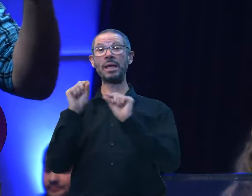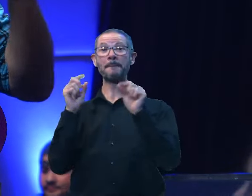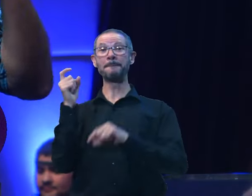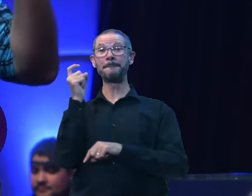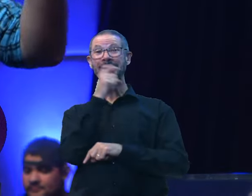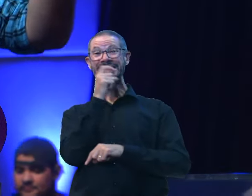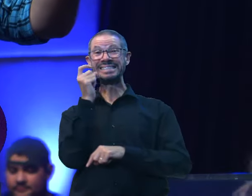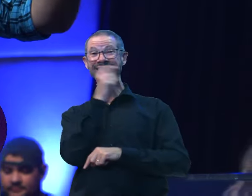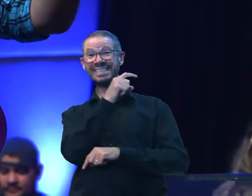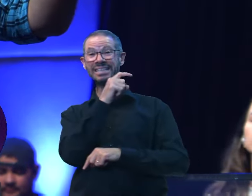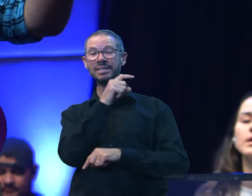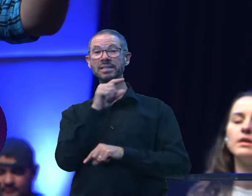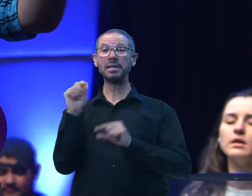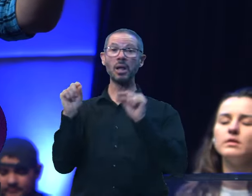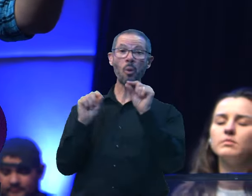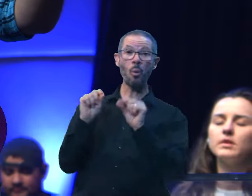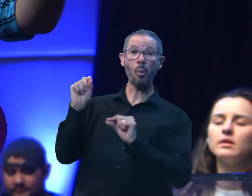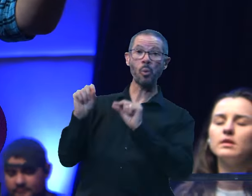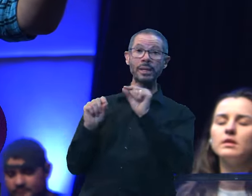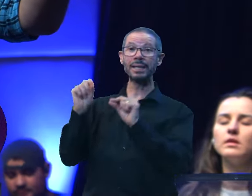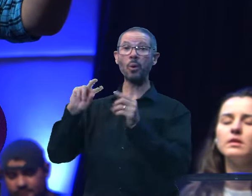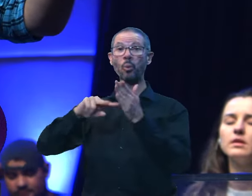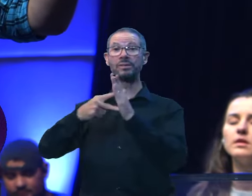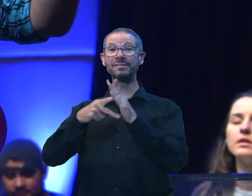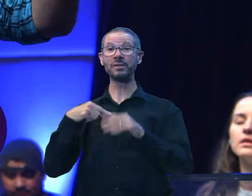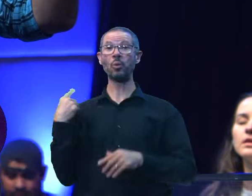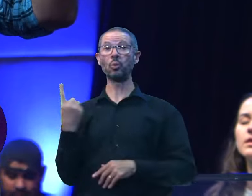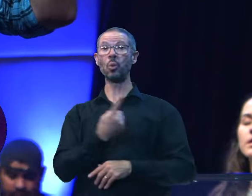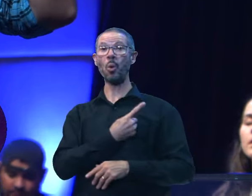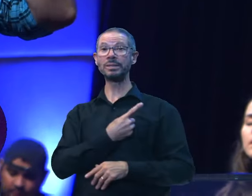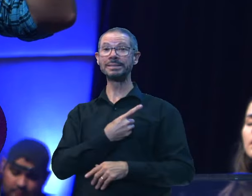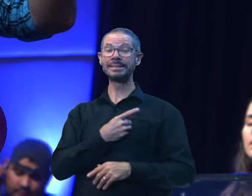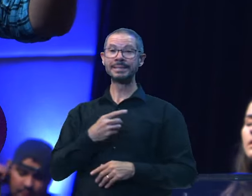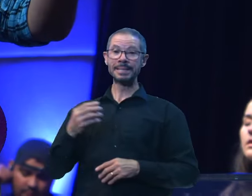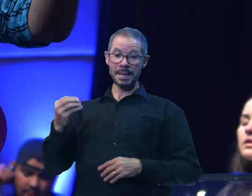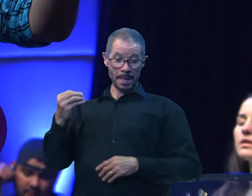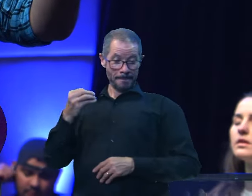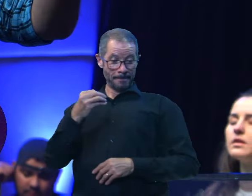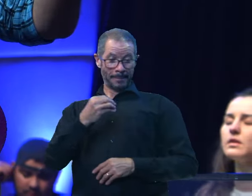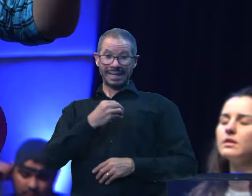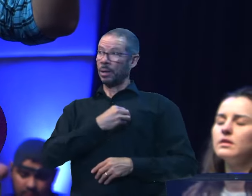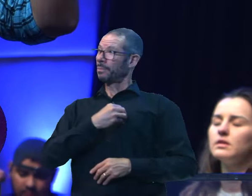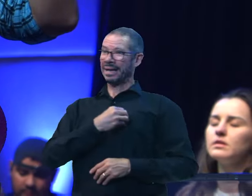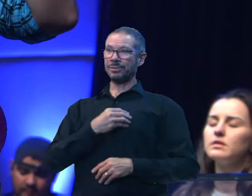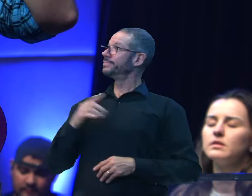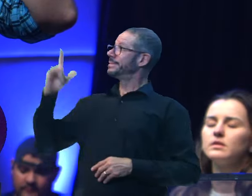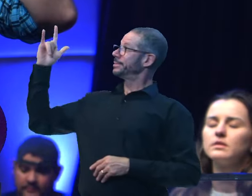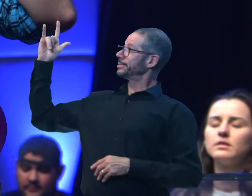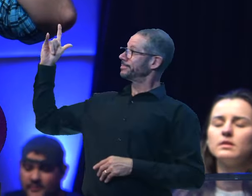Se tem algo que nos conectou com o Senhor, foi o perdão. O perdão é algo maravilhoso.